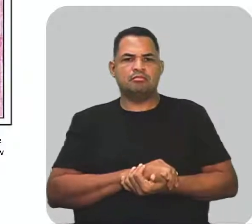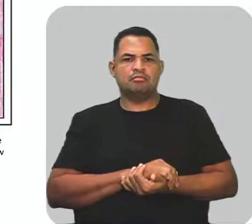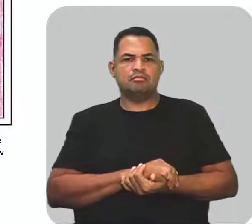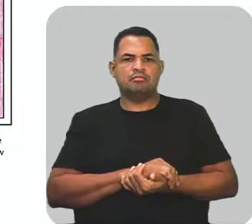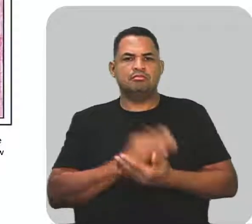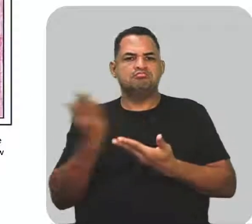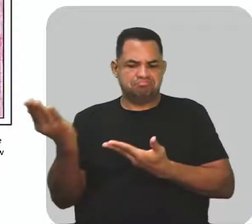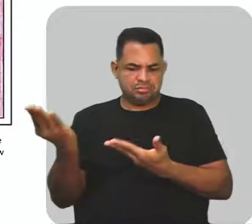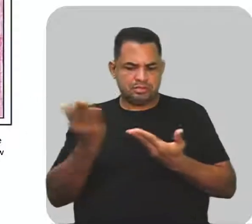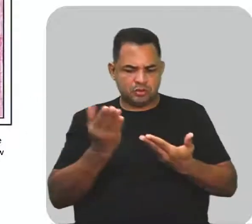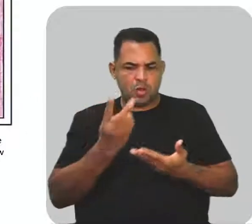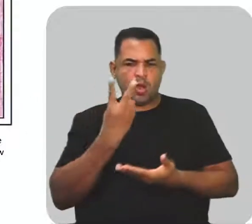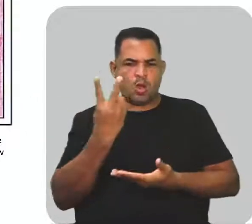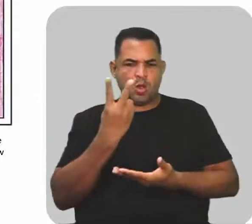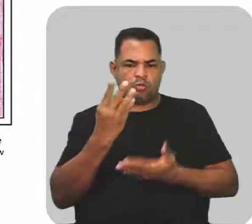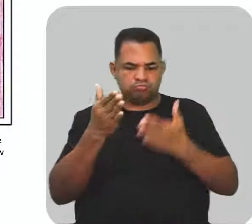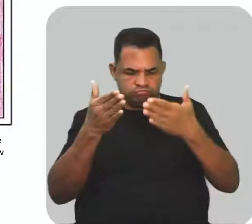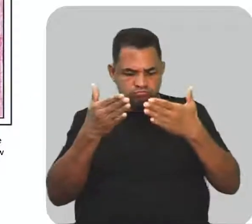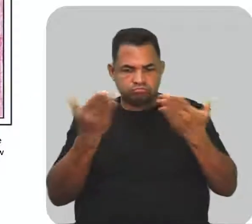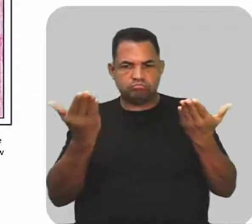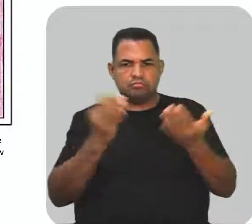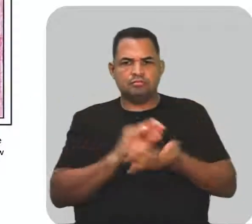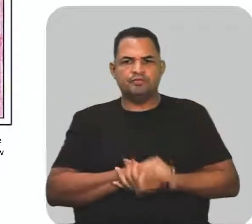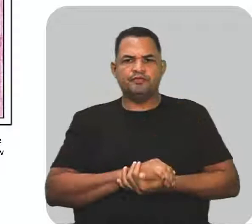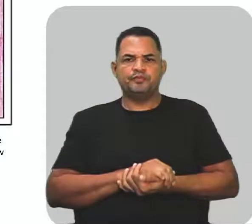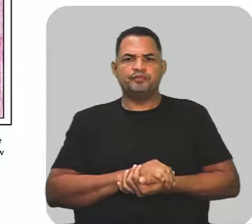Me dá 2, por favor.